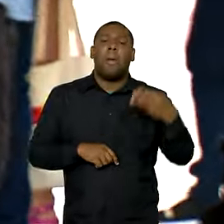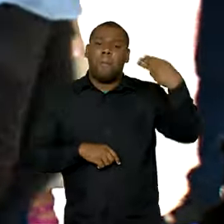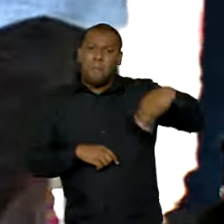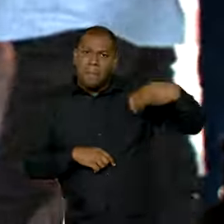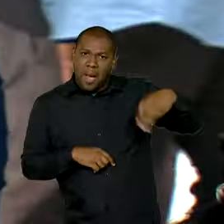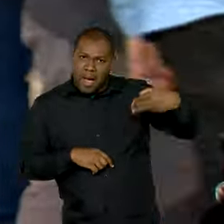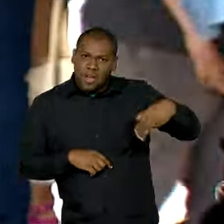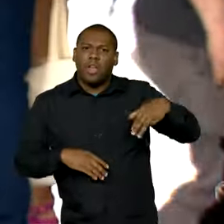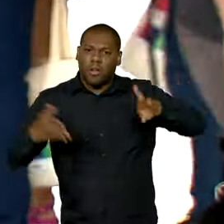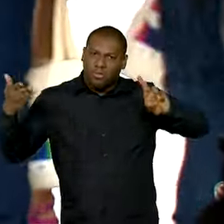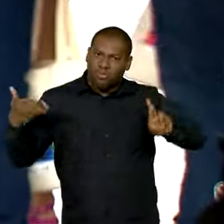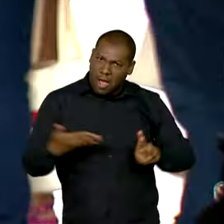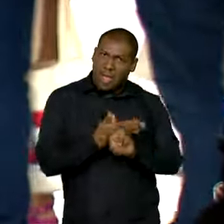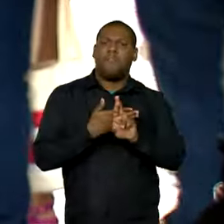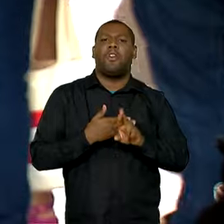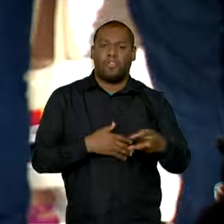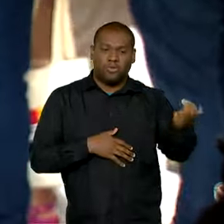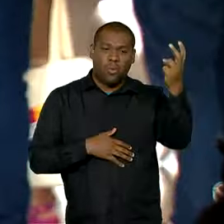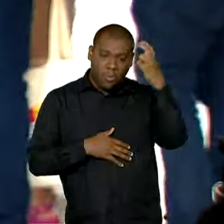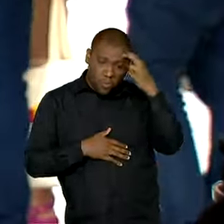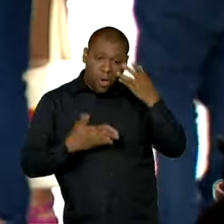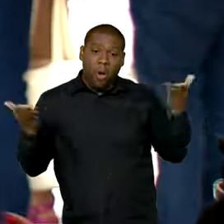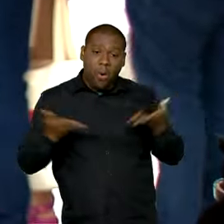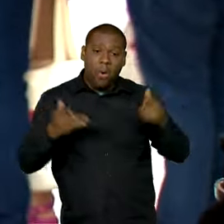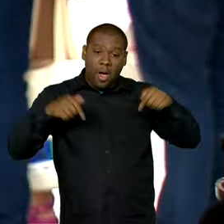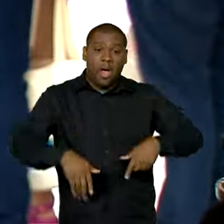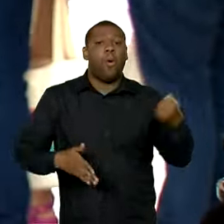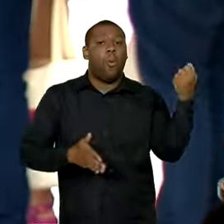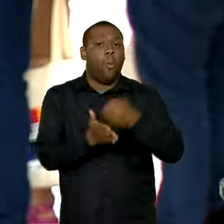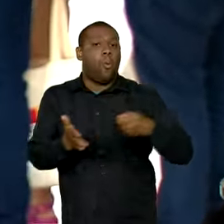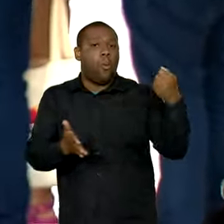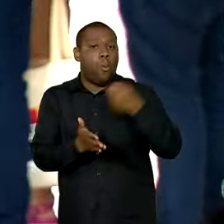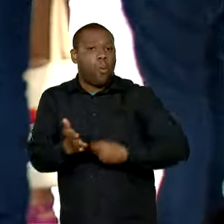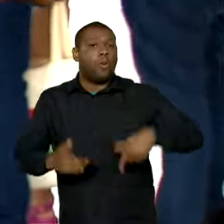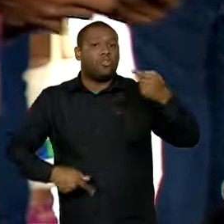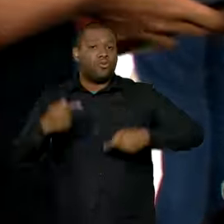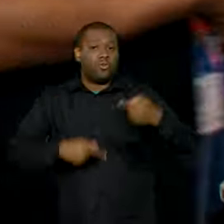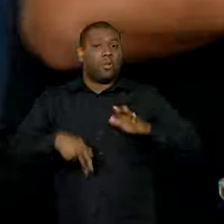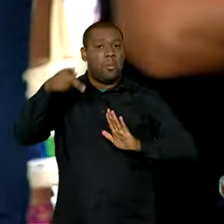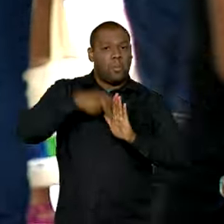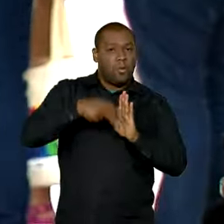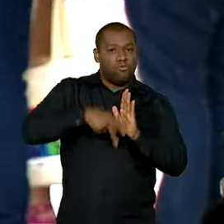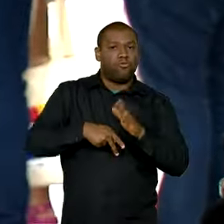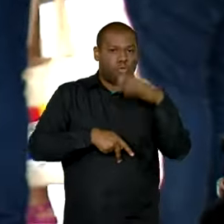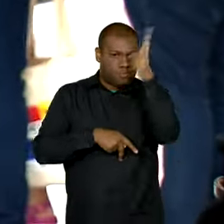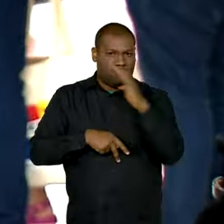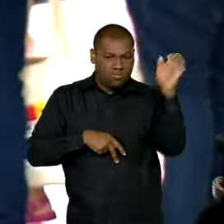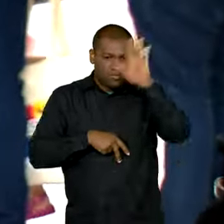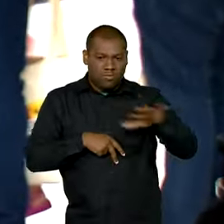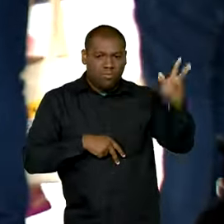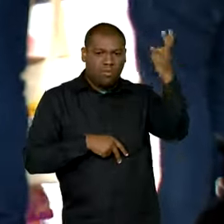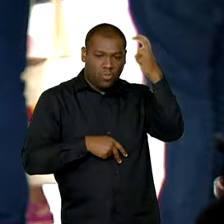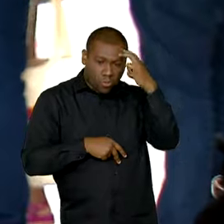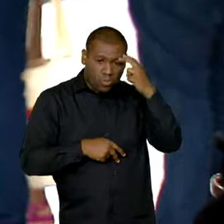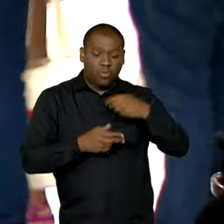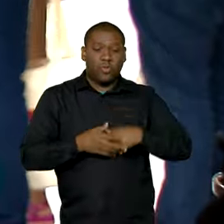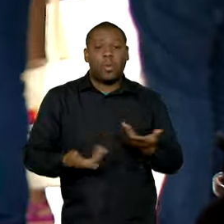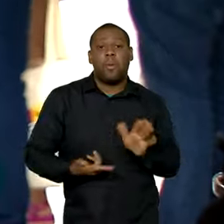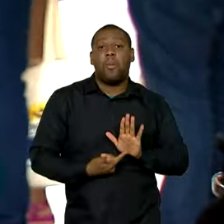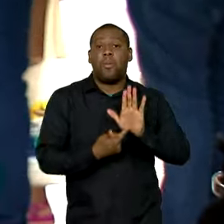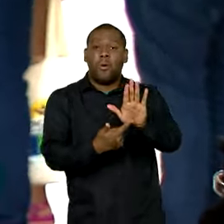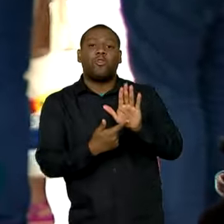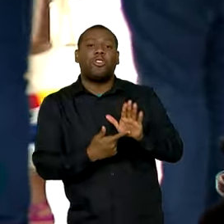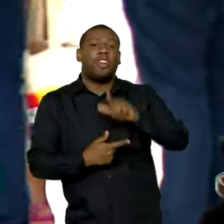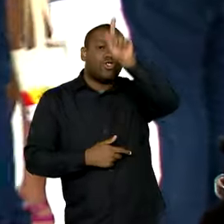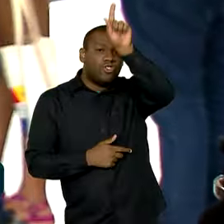estamos aqui nessa briga, nessa luta, na discussão do Plano Nacional de Cultura e que seja visto que os